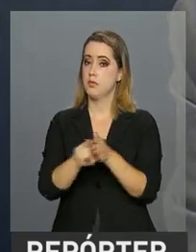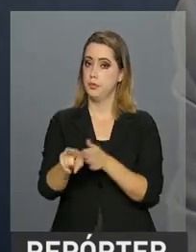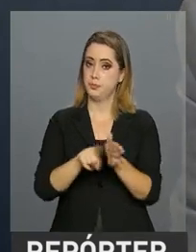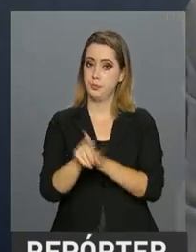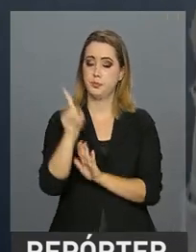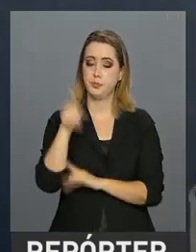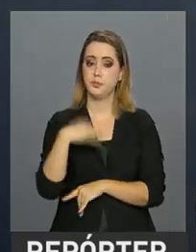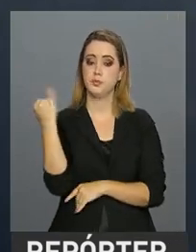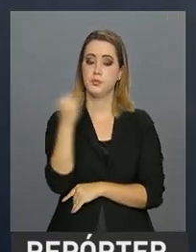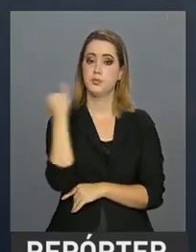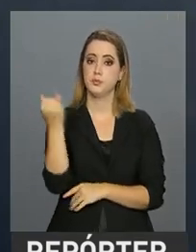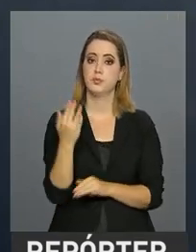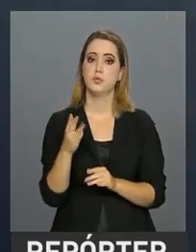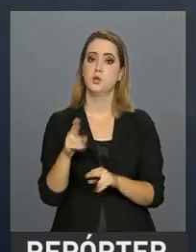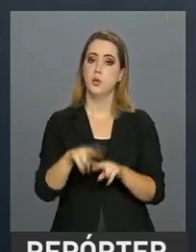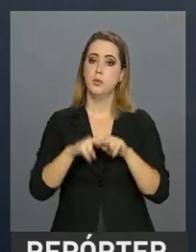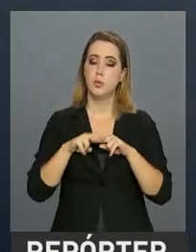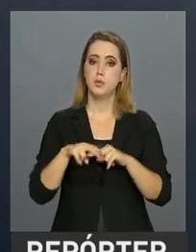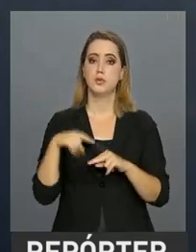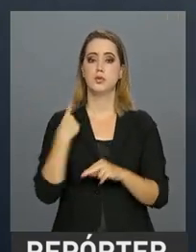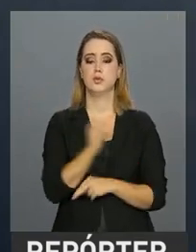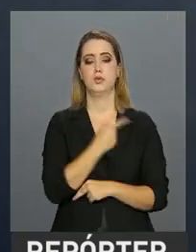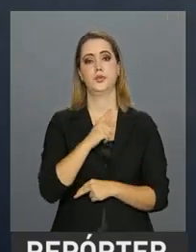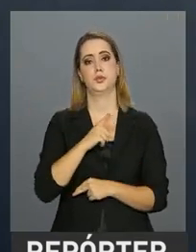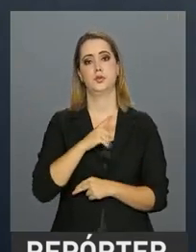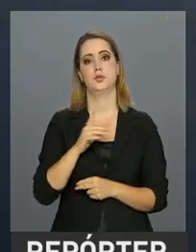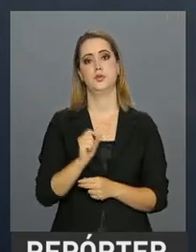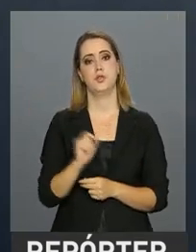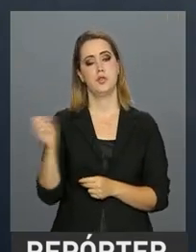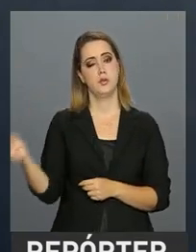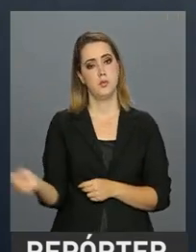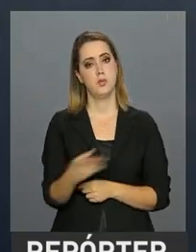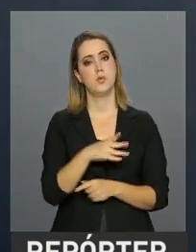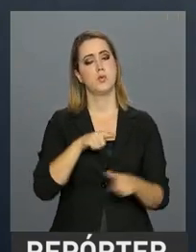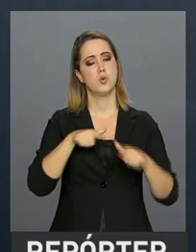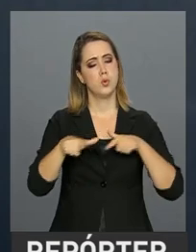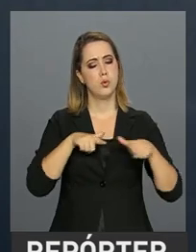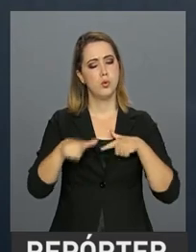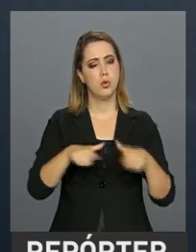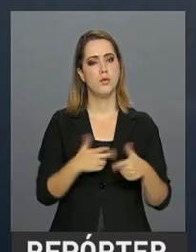isso é fundamental. E por isso que nós temos tomado as providências